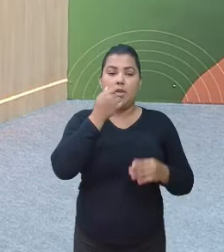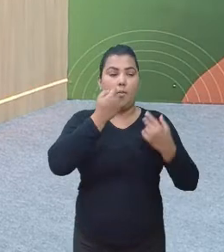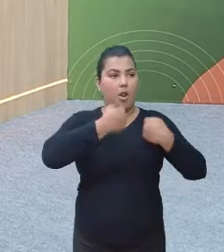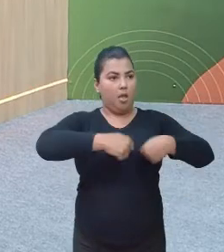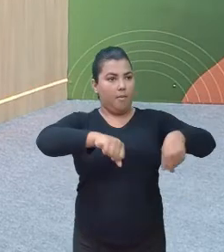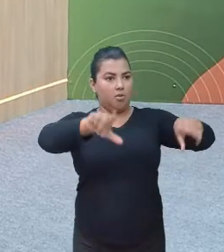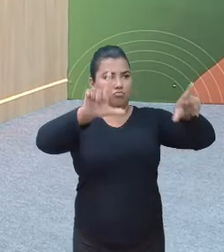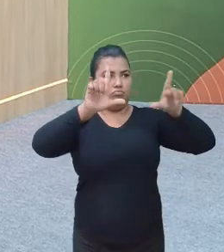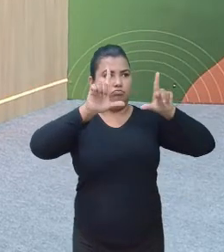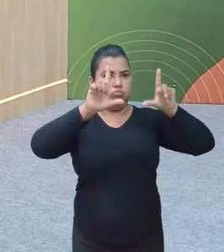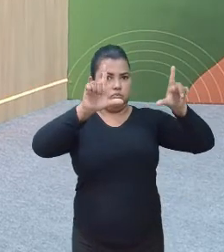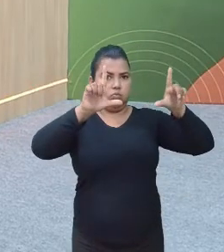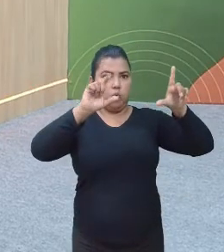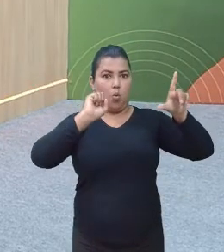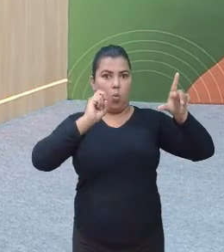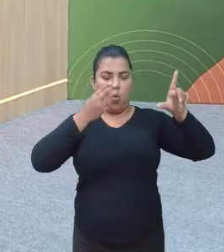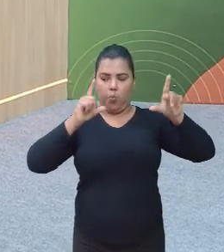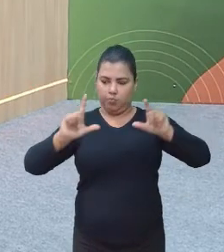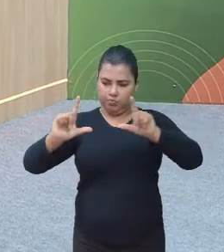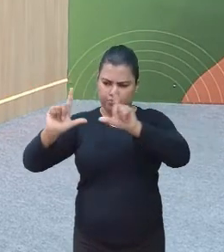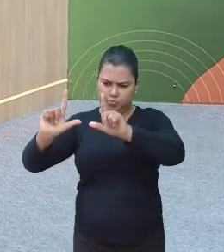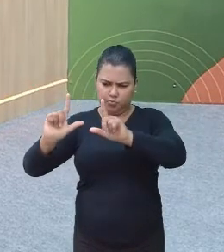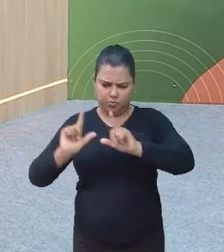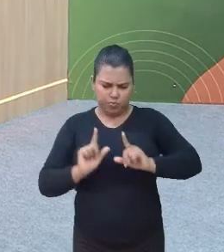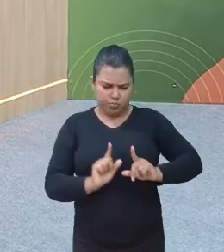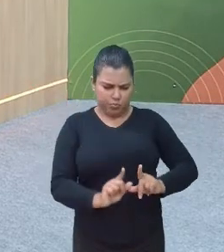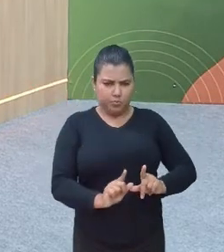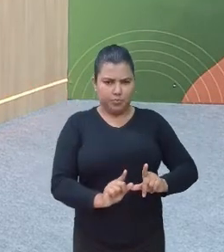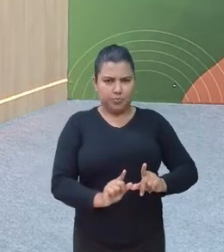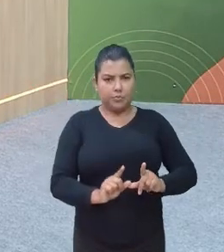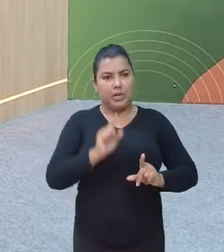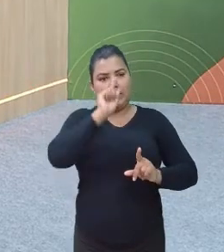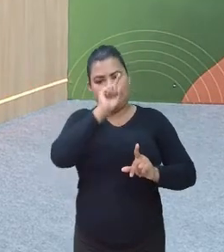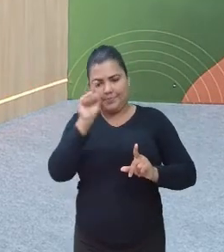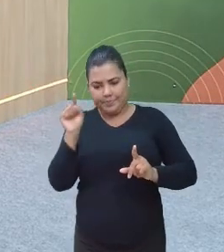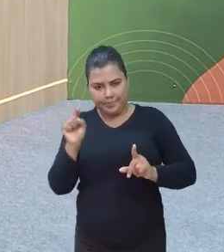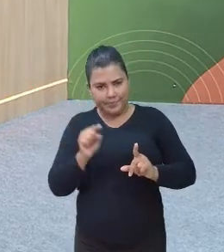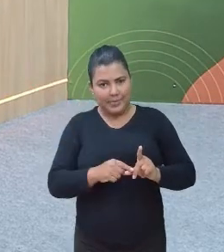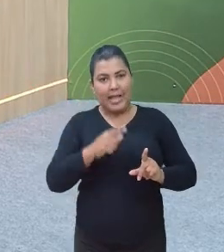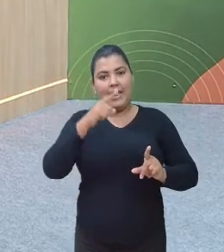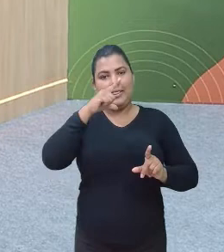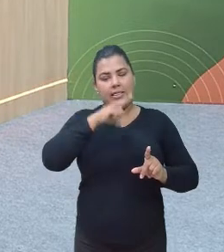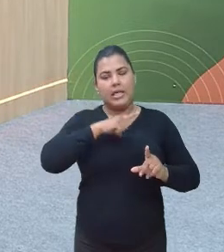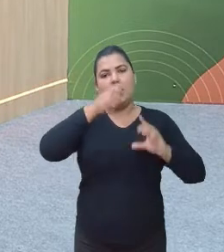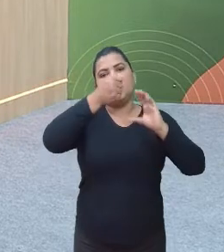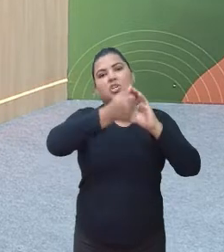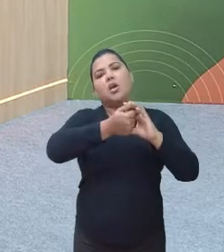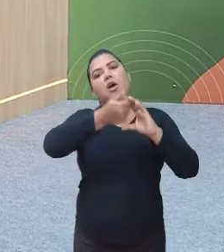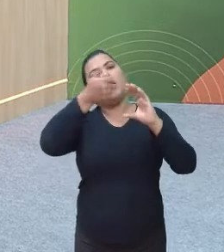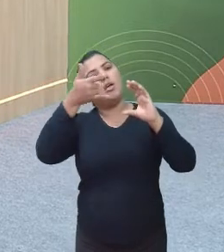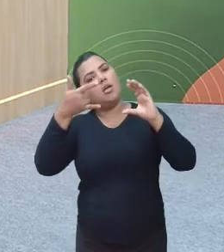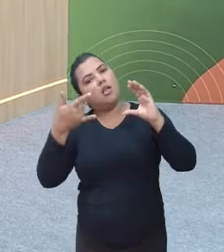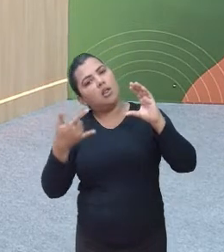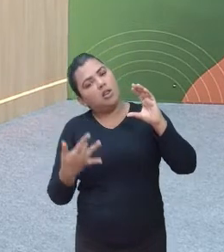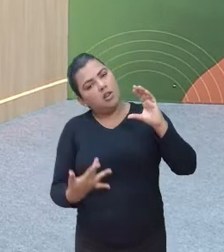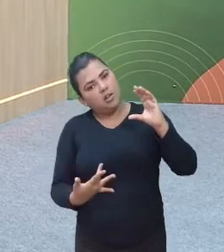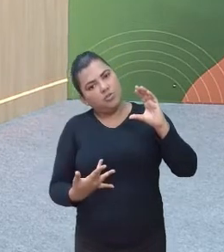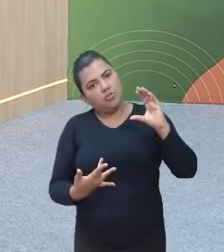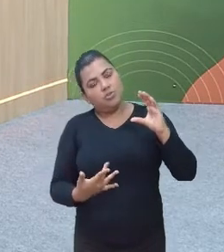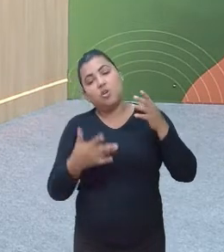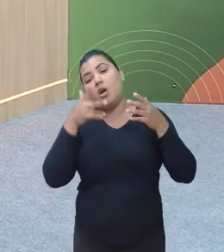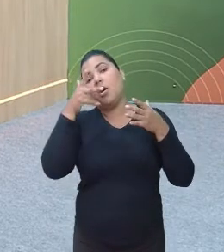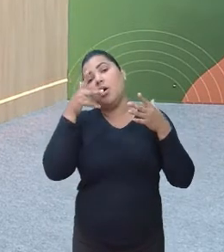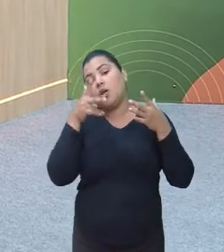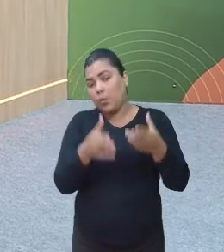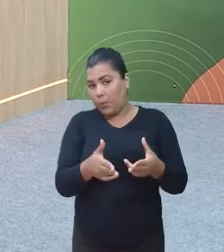pela imagem da televisão ou pela imagem do celular, elas manteram características que é o grande objetivo dessas